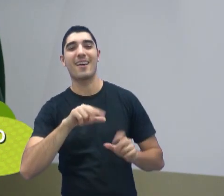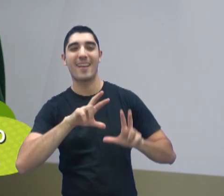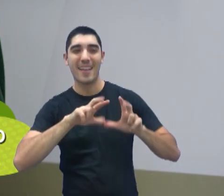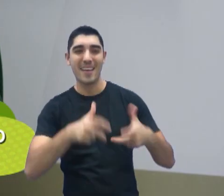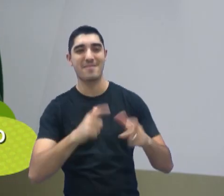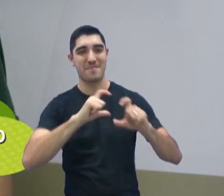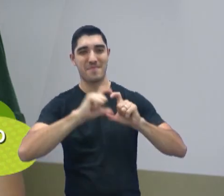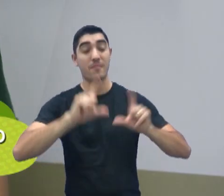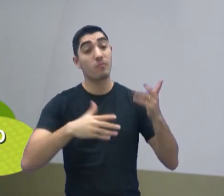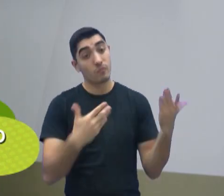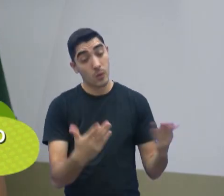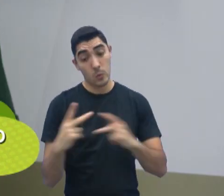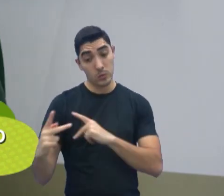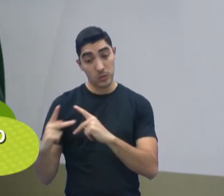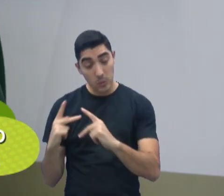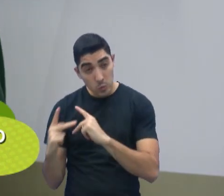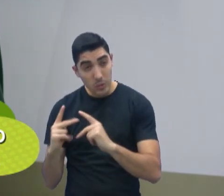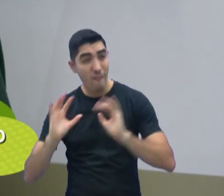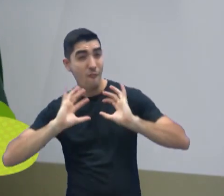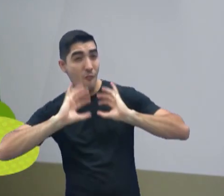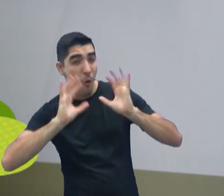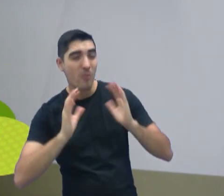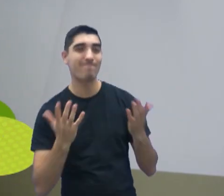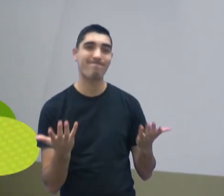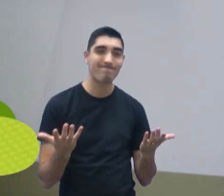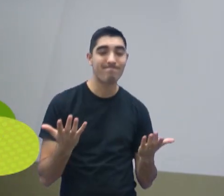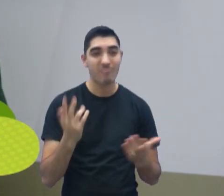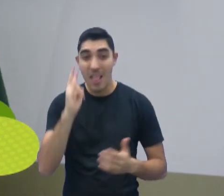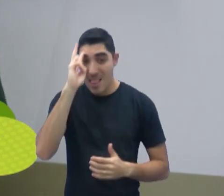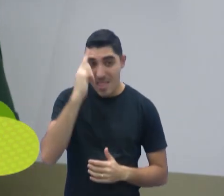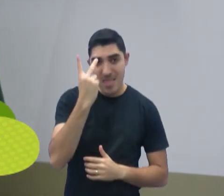chovendo molhado, né? A gente vem aqui e fala de virar chave, de ganhar